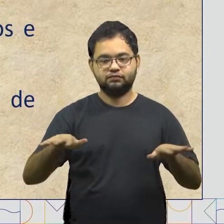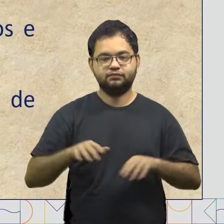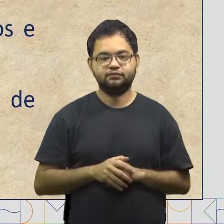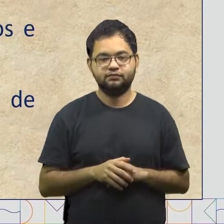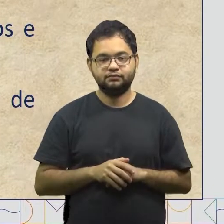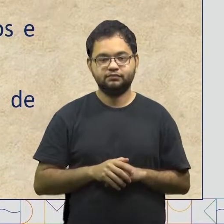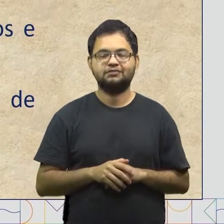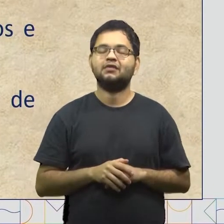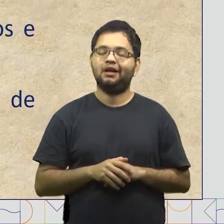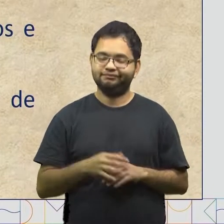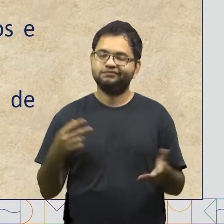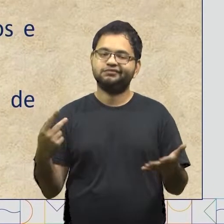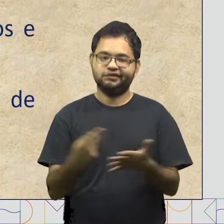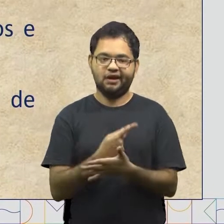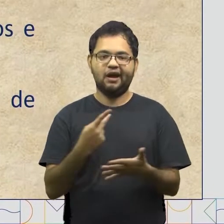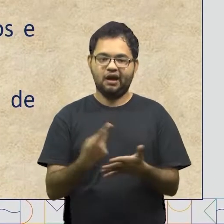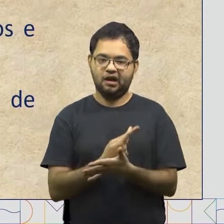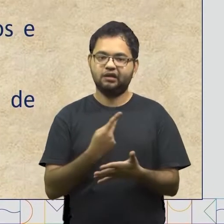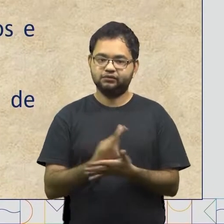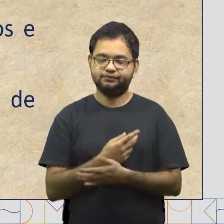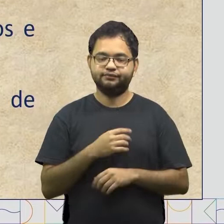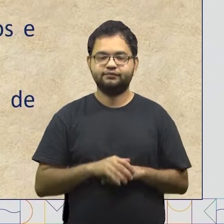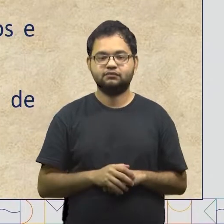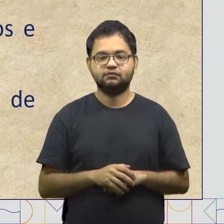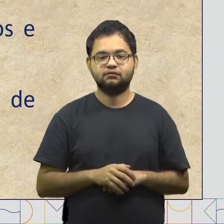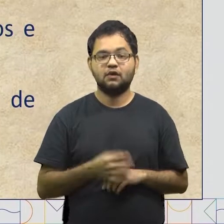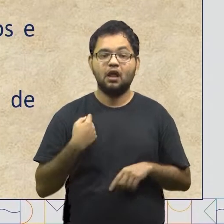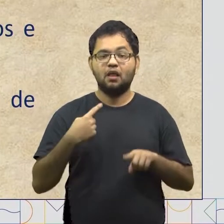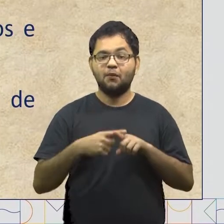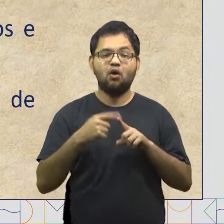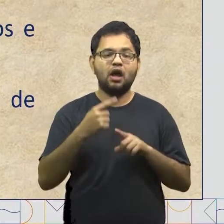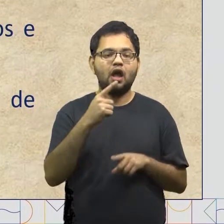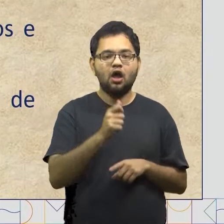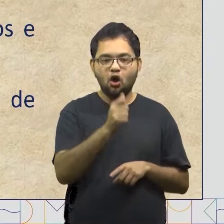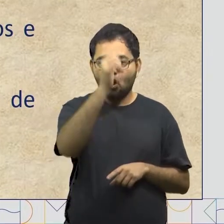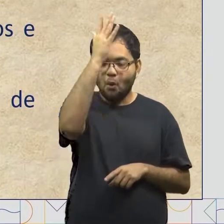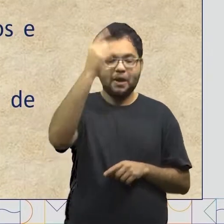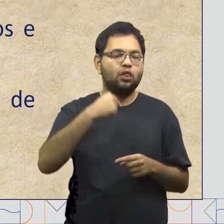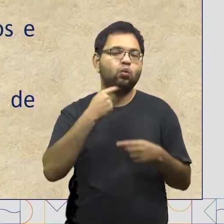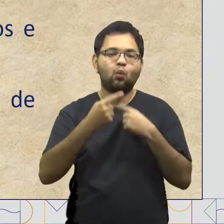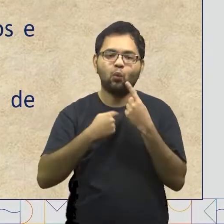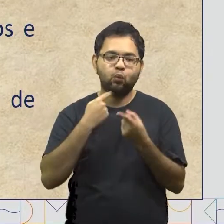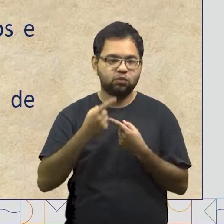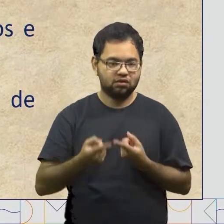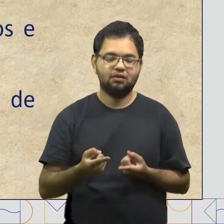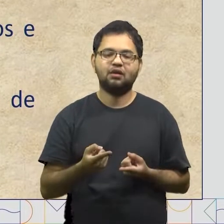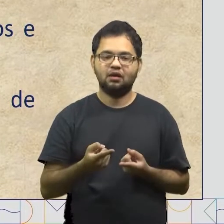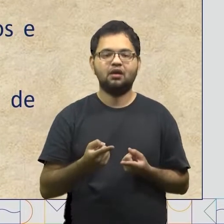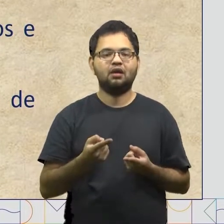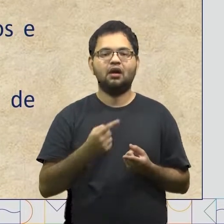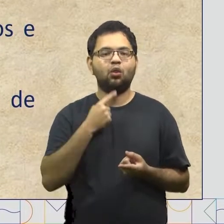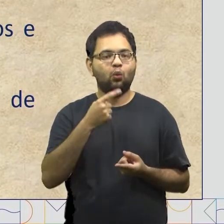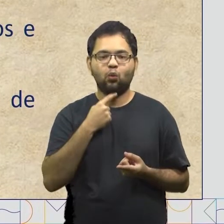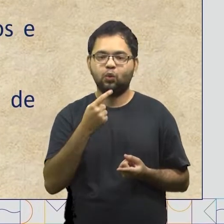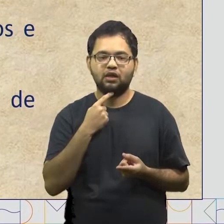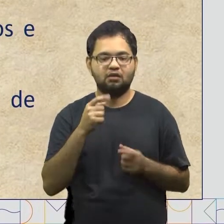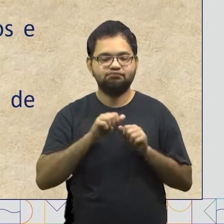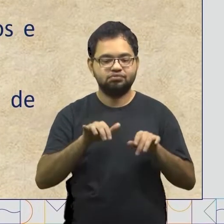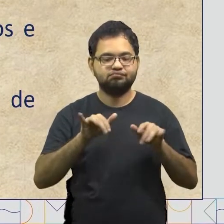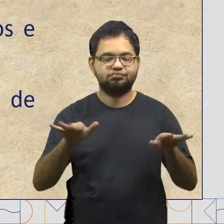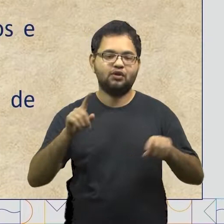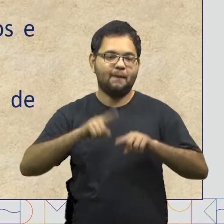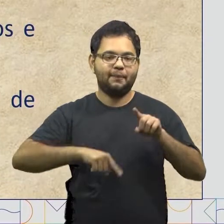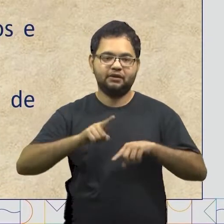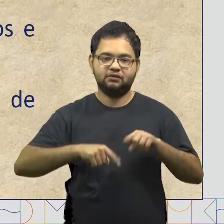do império isso também está incorreto até porque Roma não teria como você pensa distribuição para todo o seu território